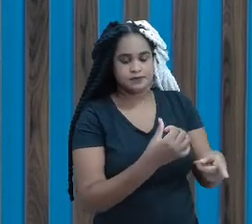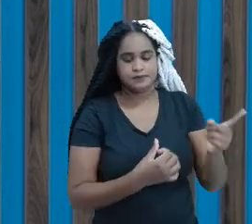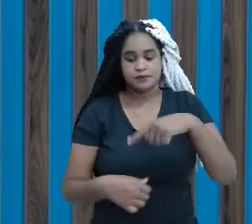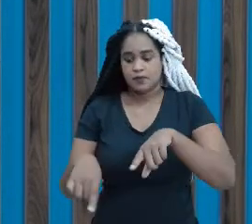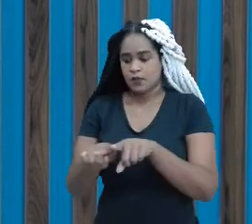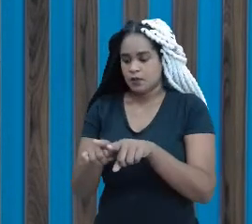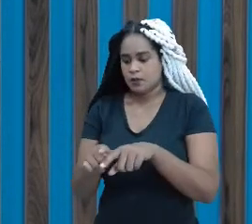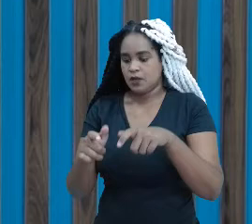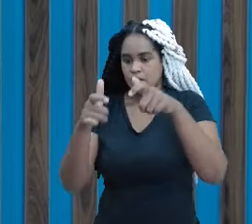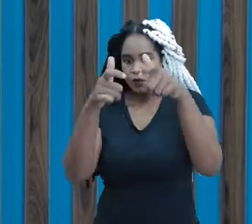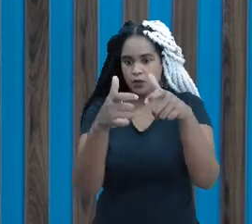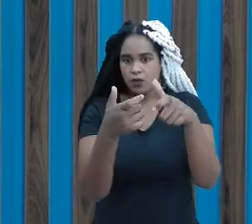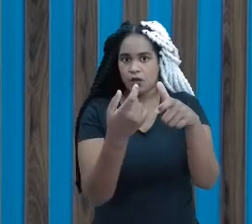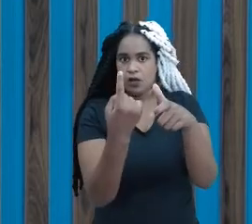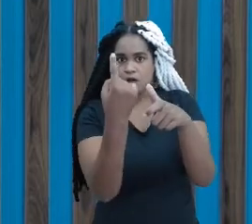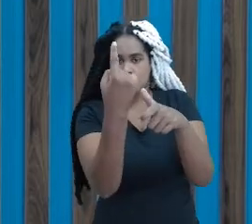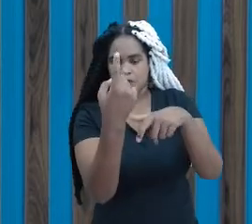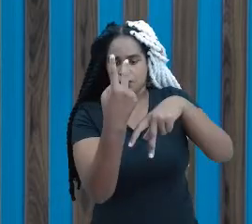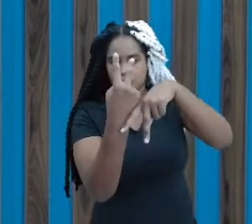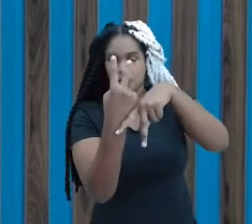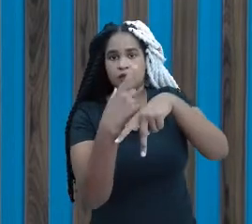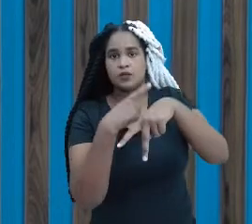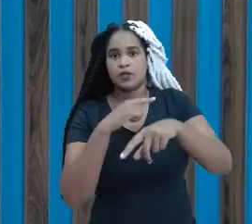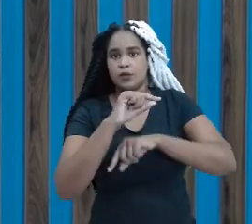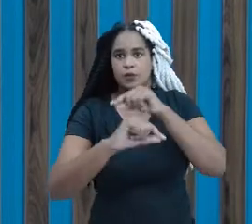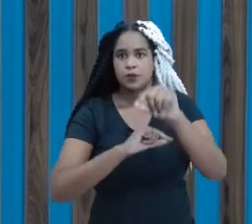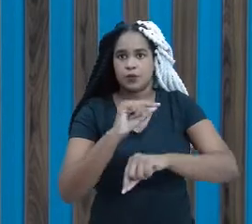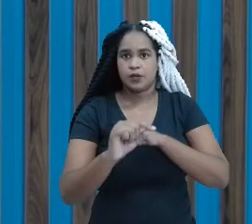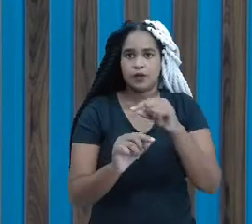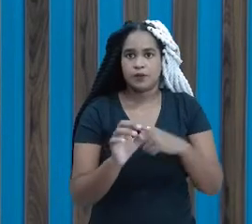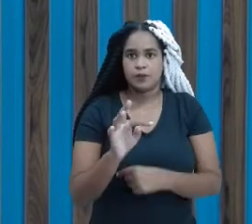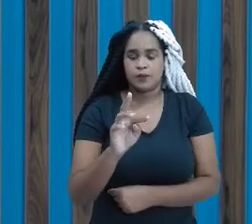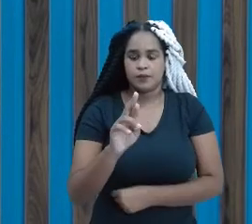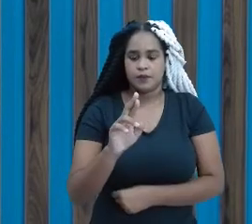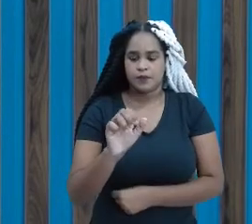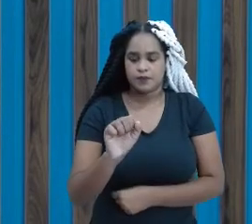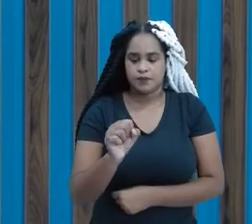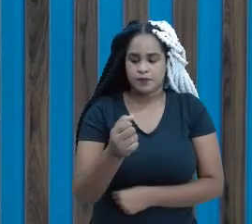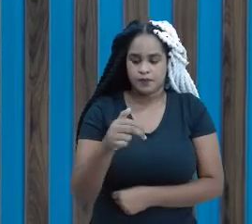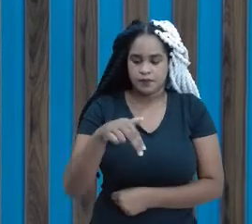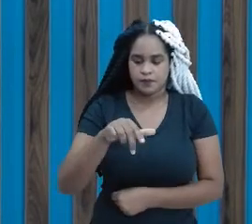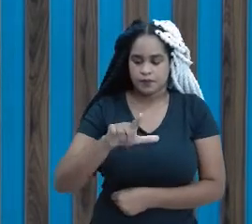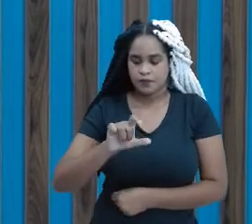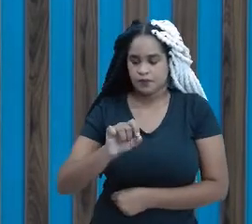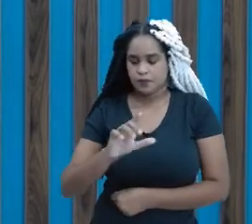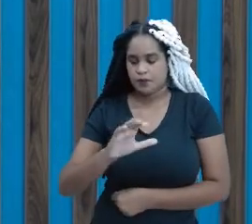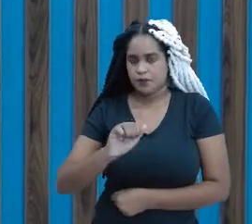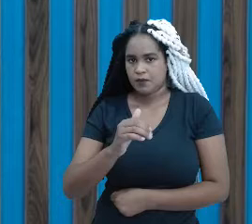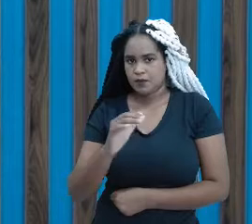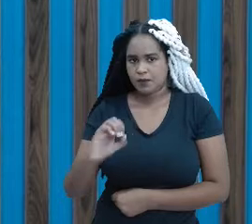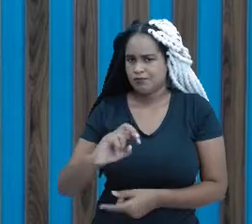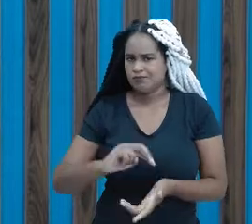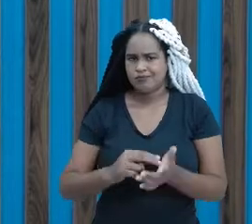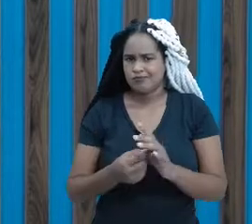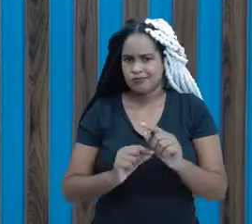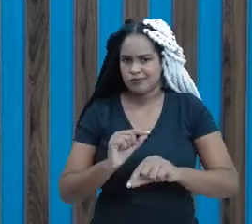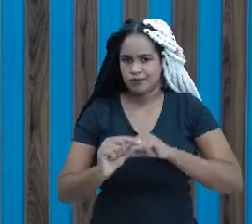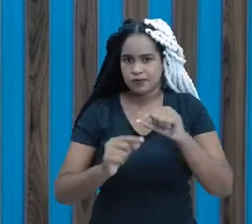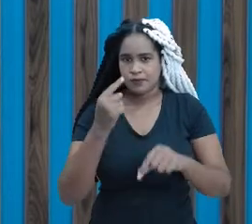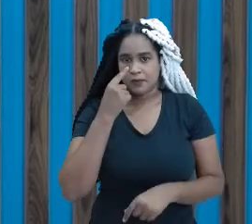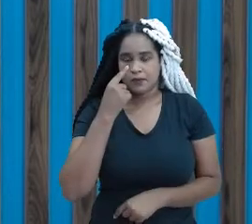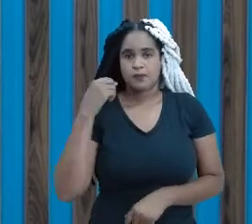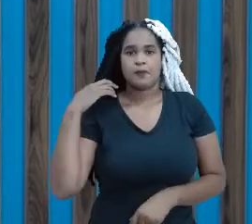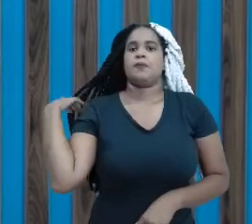haver essa translocação. E o que é isso, professora, essa translocação? Ó, a gente vai ver aqui que